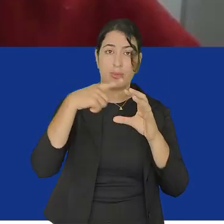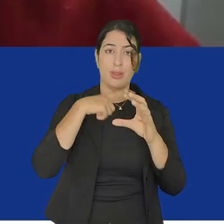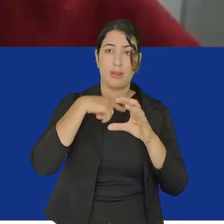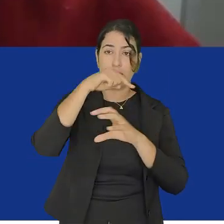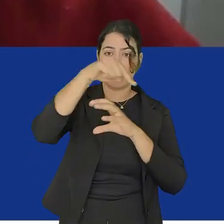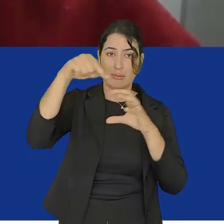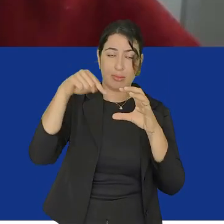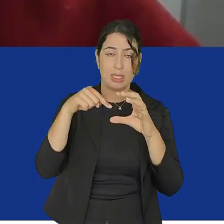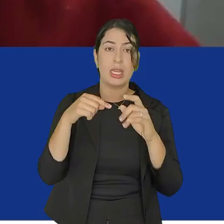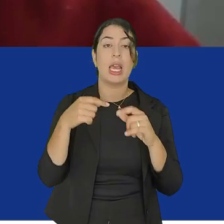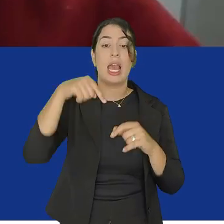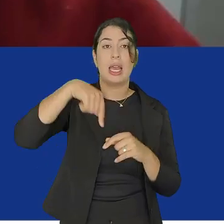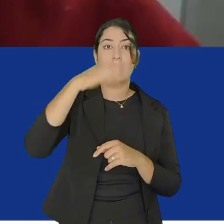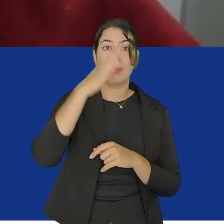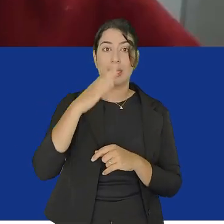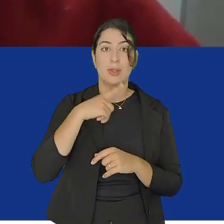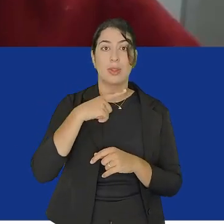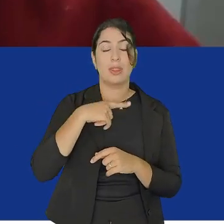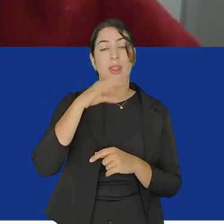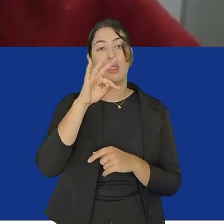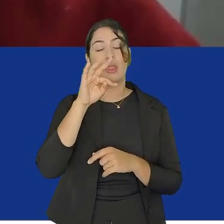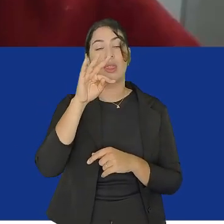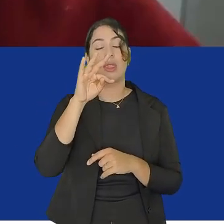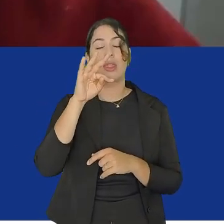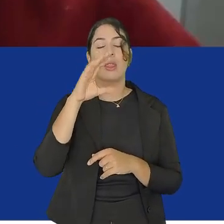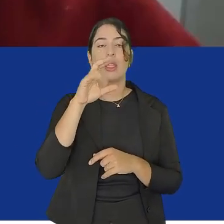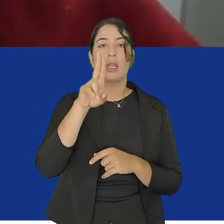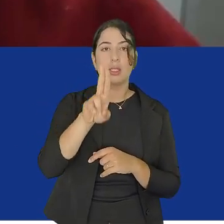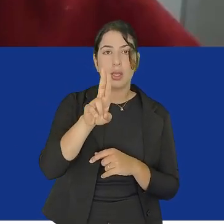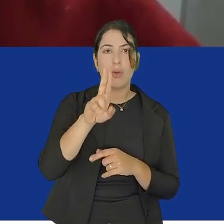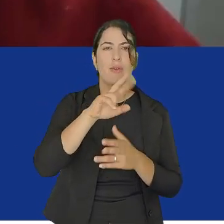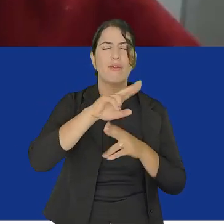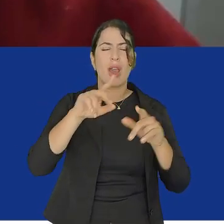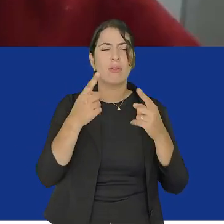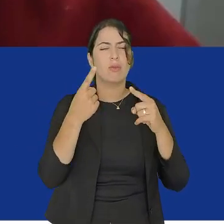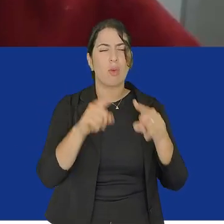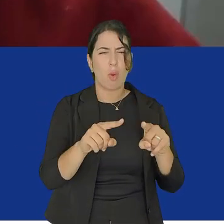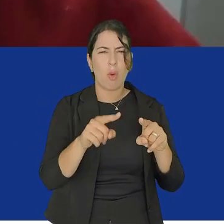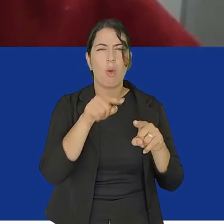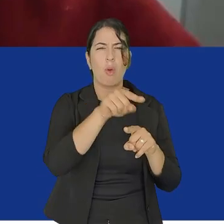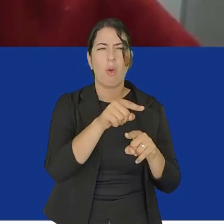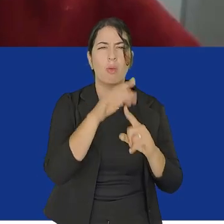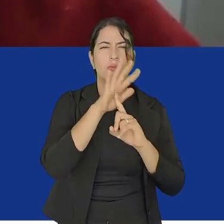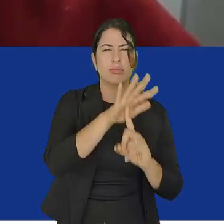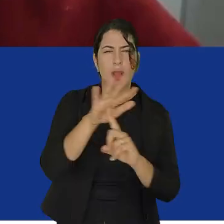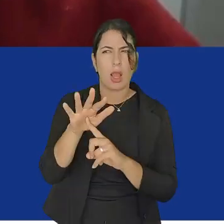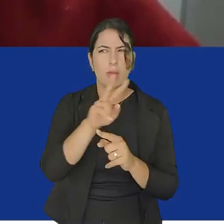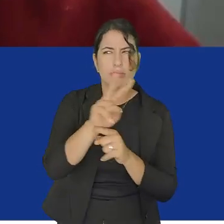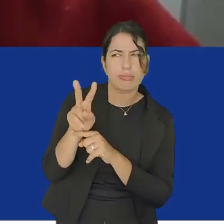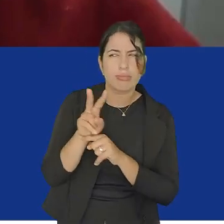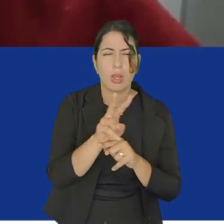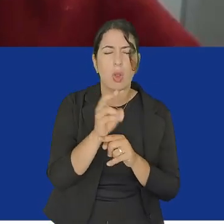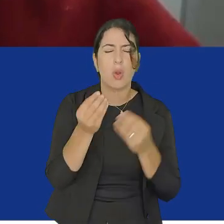igualmente o modelo do TCU, de prevenção e enfrentamento do assédio, que traz uma perspectiva muito interessante de